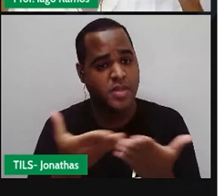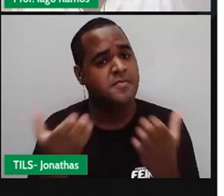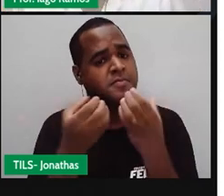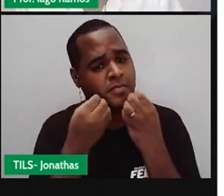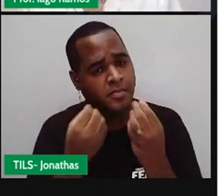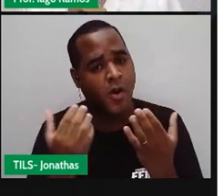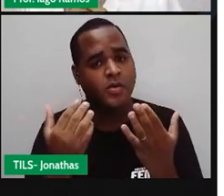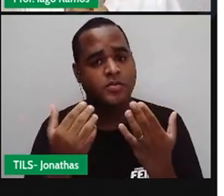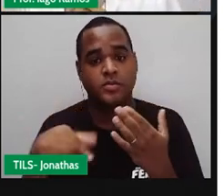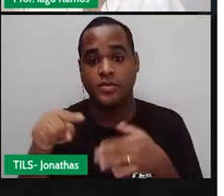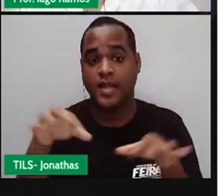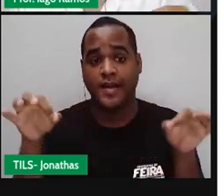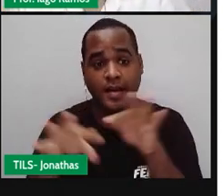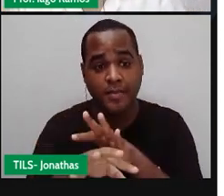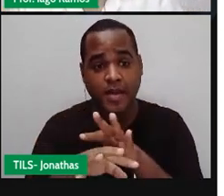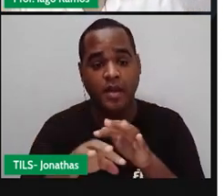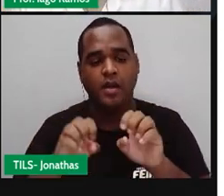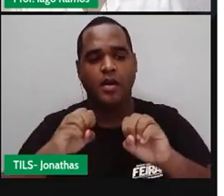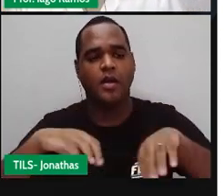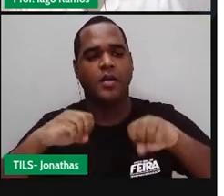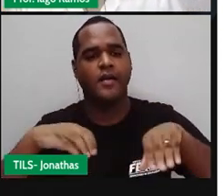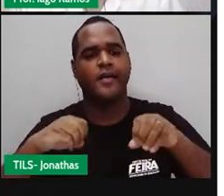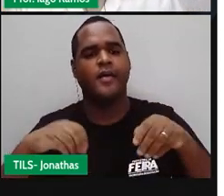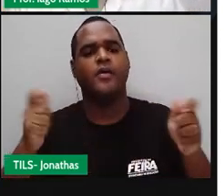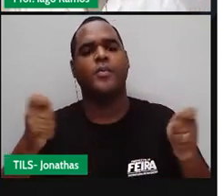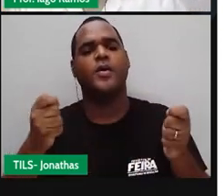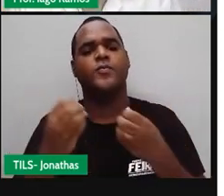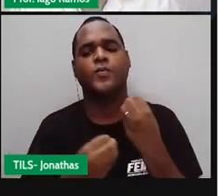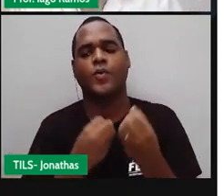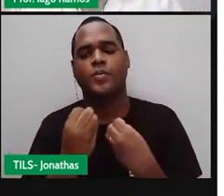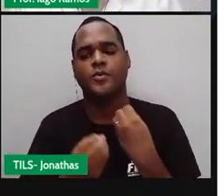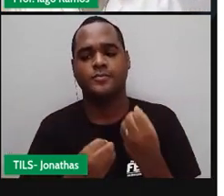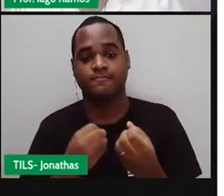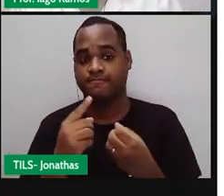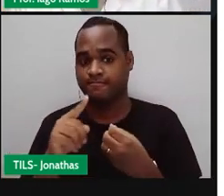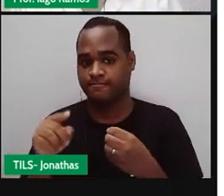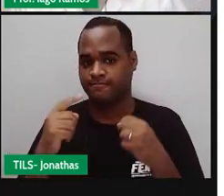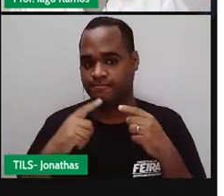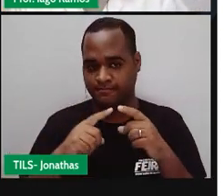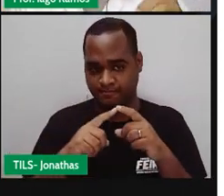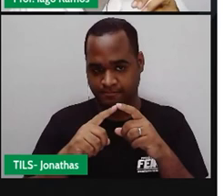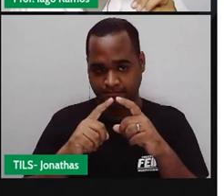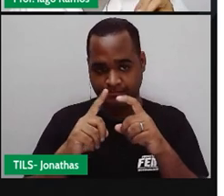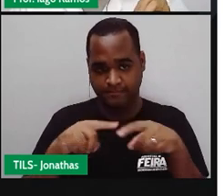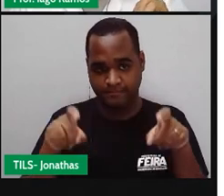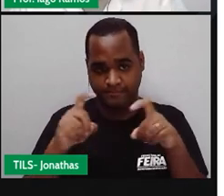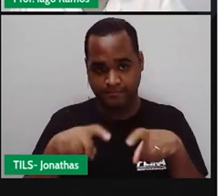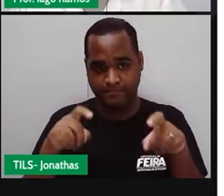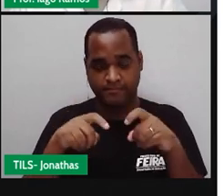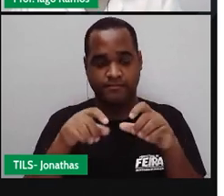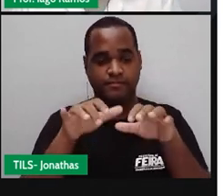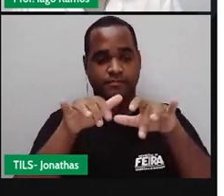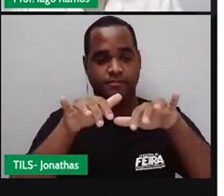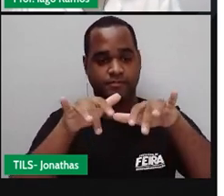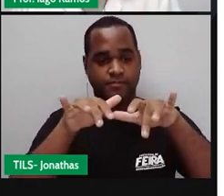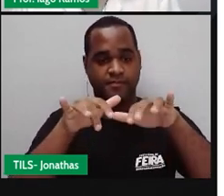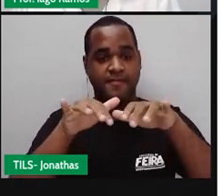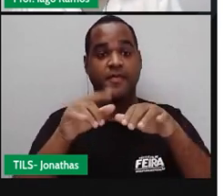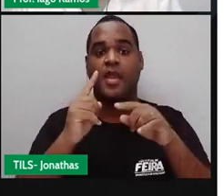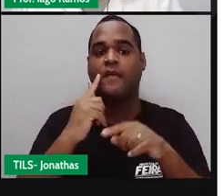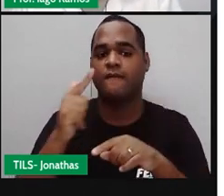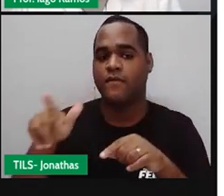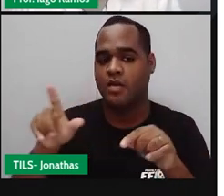ao acabar essa aula que que você pode fazer na descrição aí vai ter